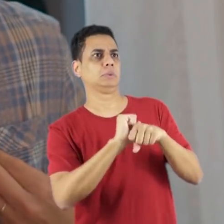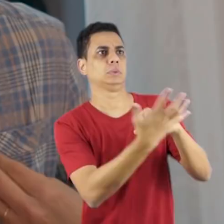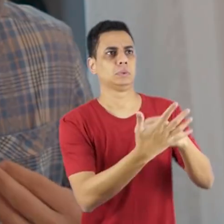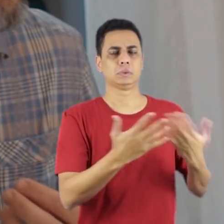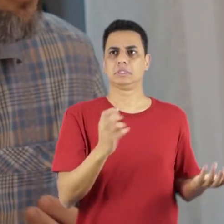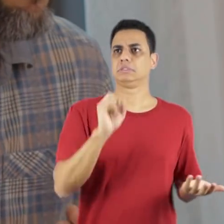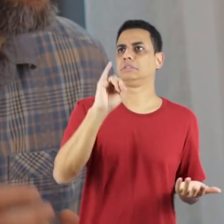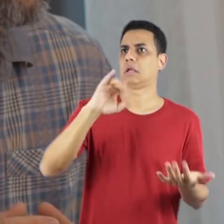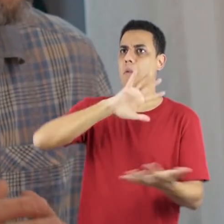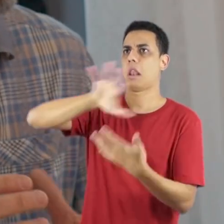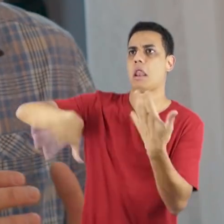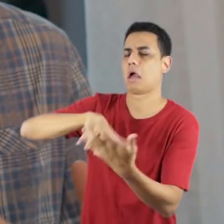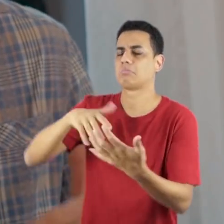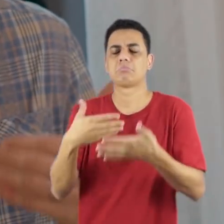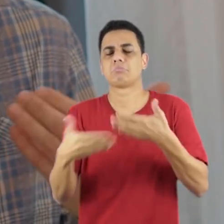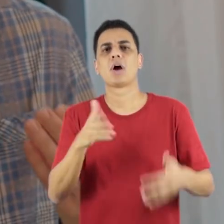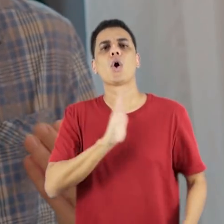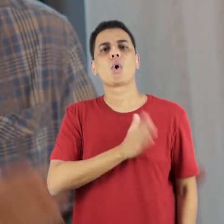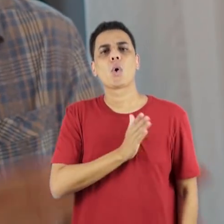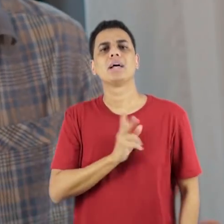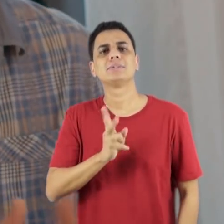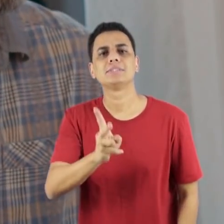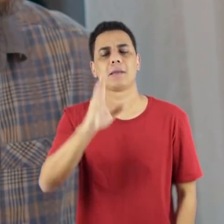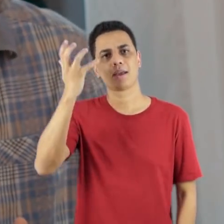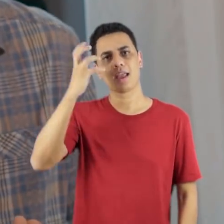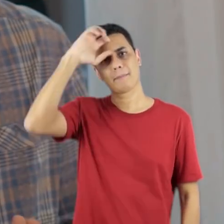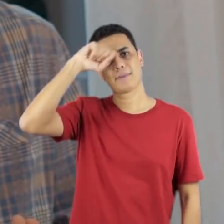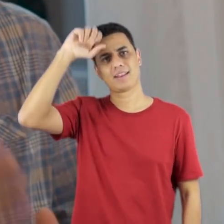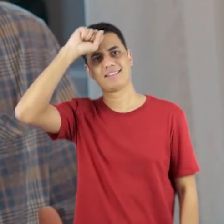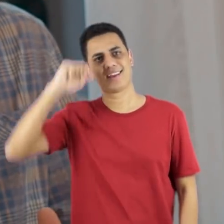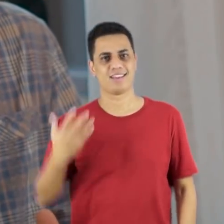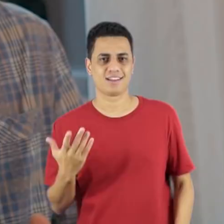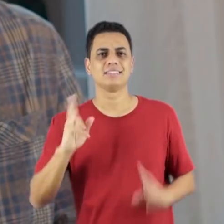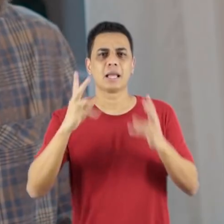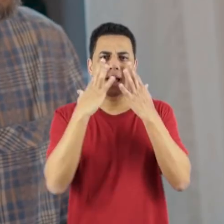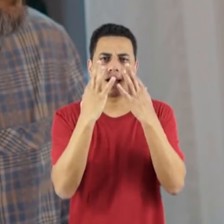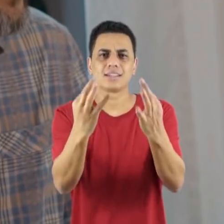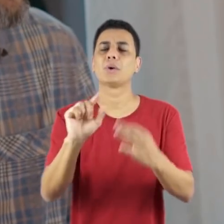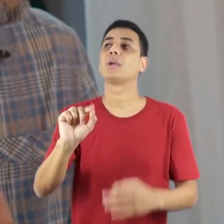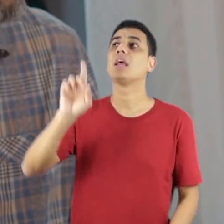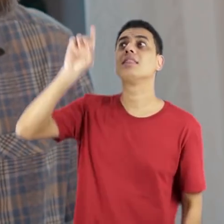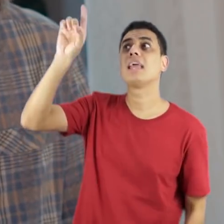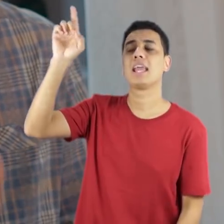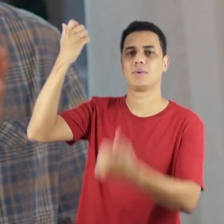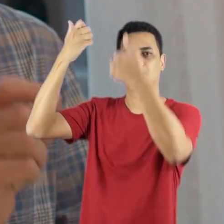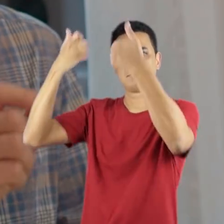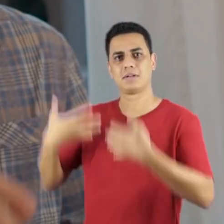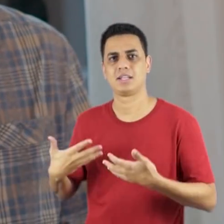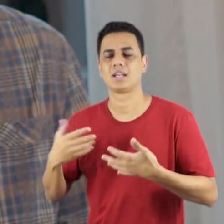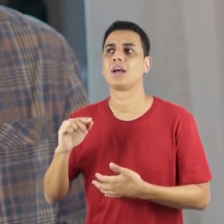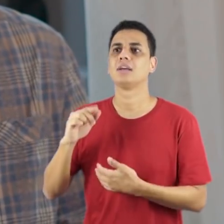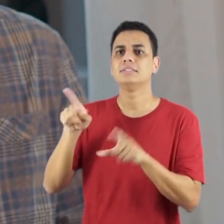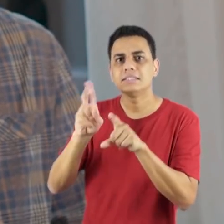seu coração e ouvidos há uma disposição constante por aprender, prestando atenção ao que Deus está dizendo e